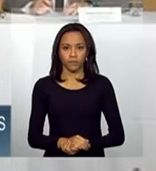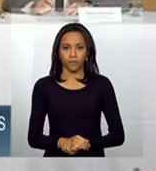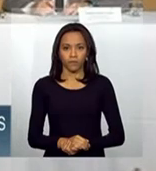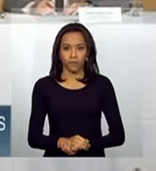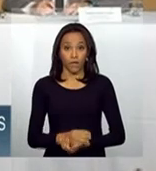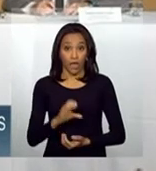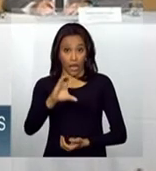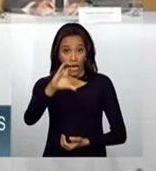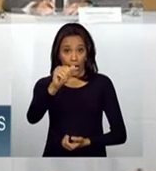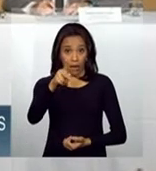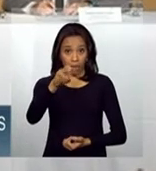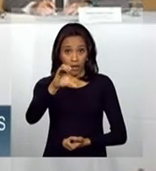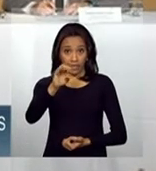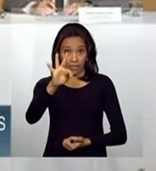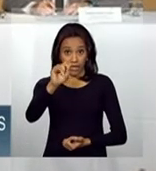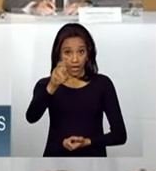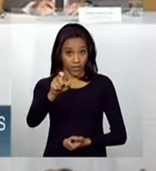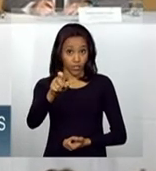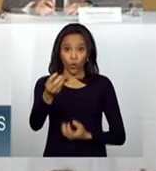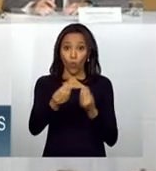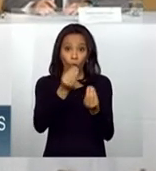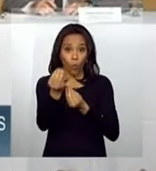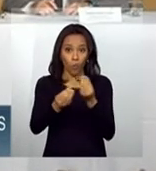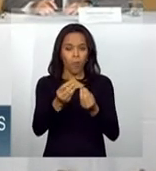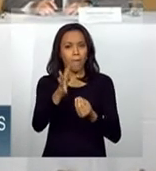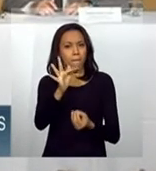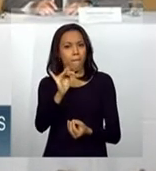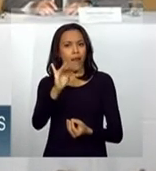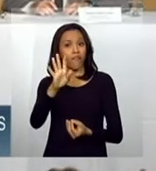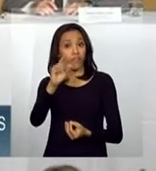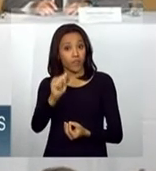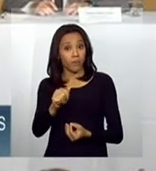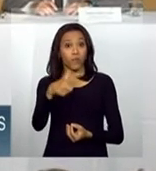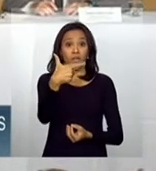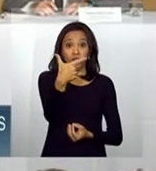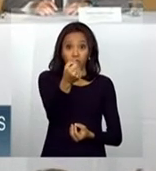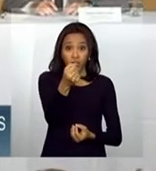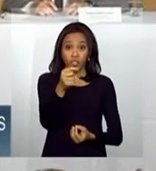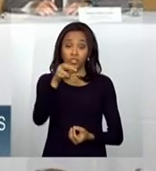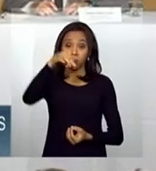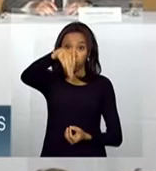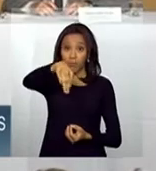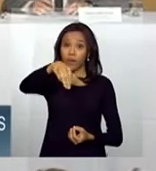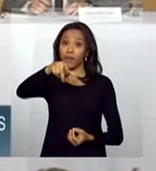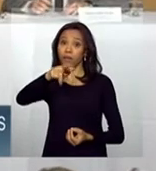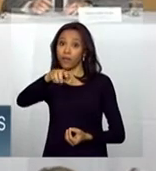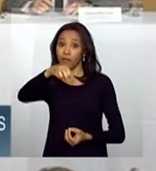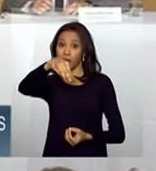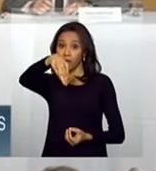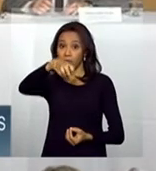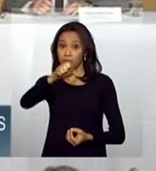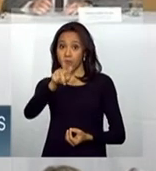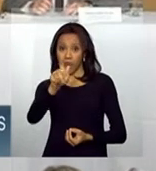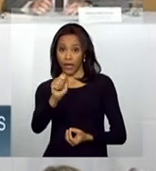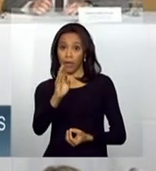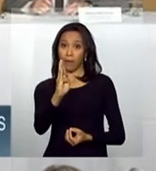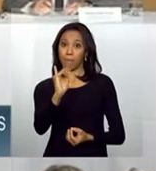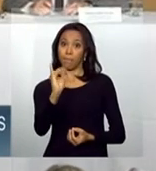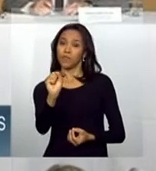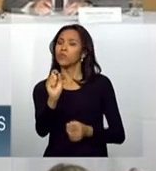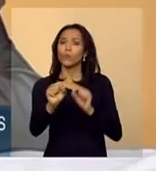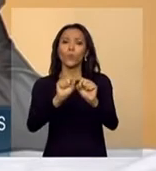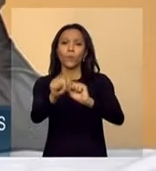A capacidade em gigabits? Não. Para a FIFA está sendo usado 20 gigabits. Nós estamos equipando a rede com muito mais que isso. Tá?